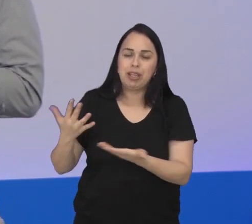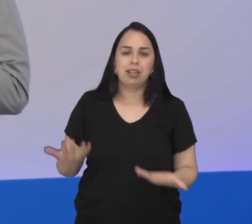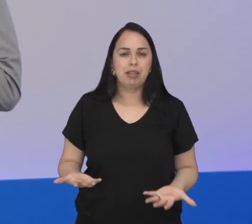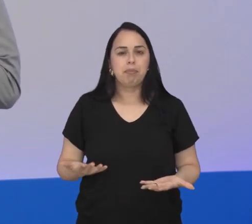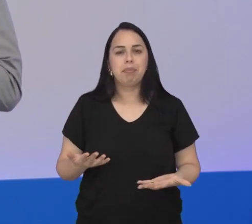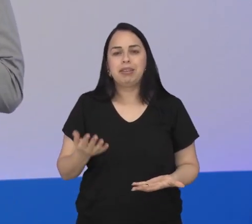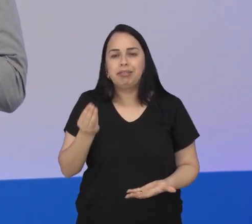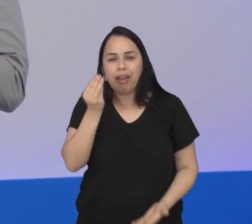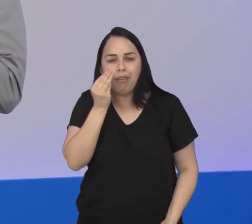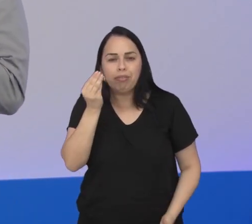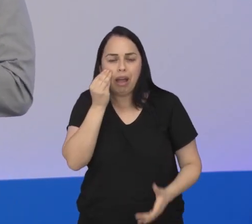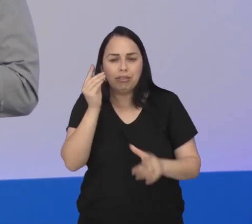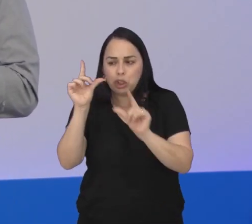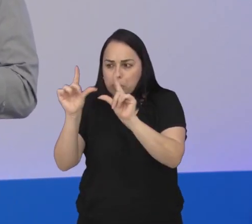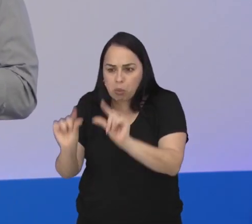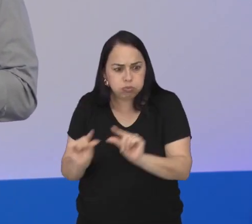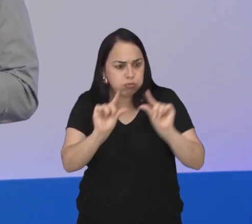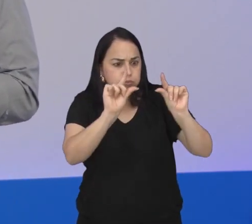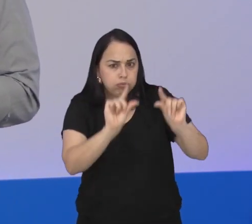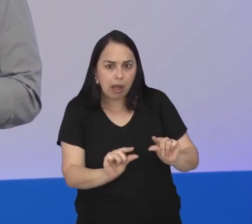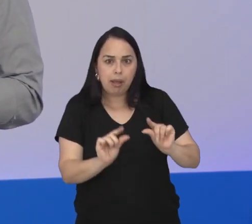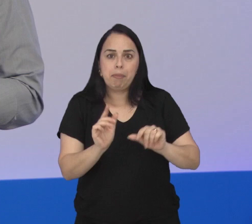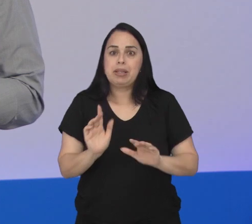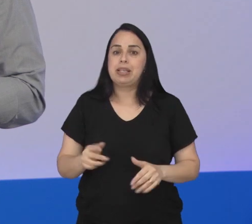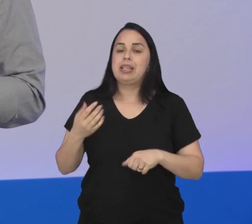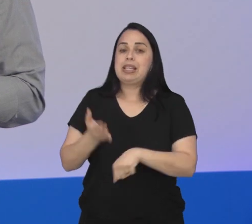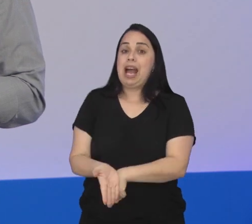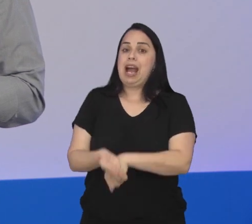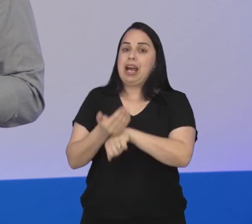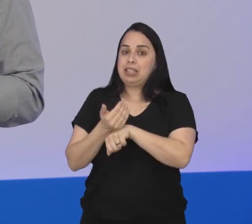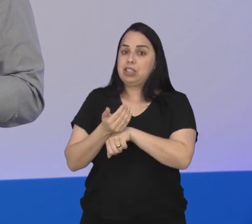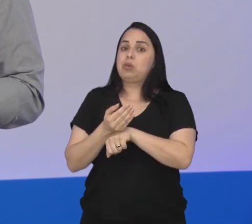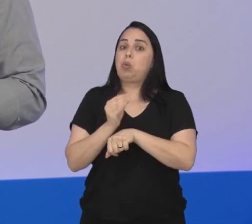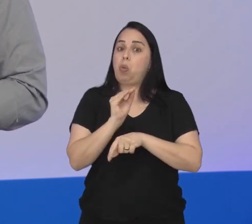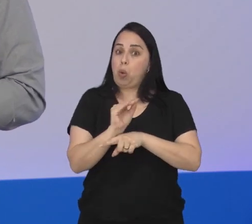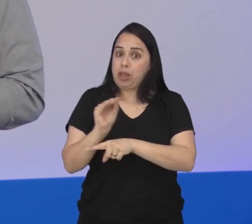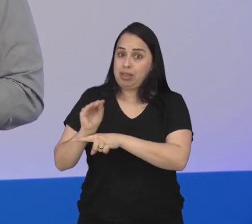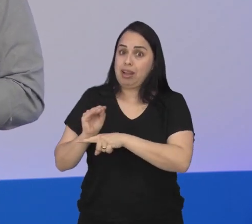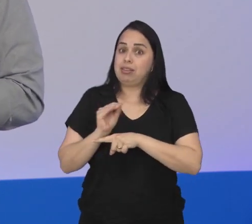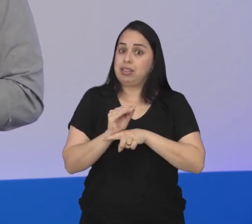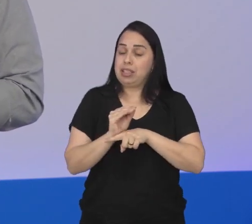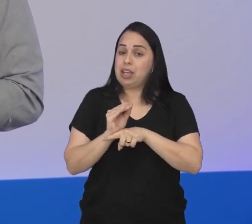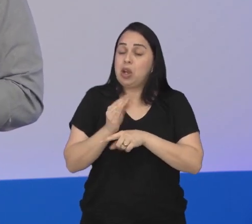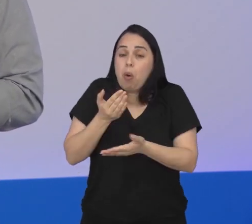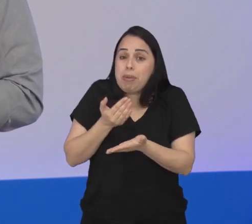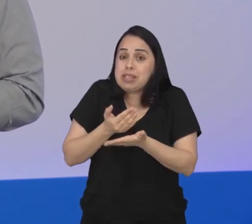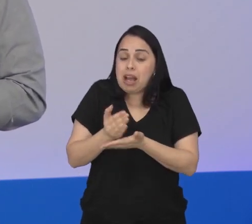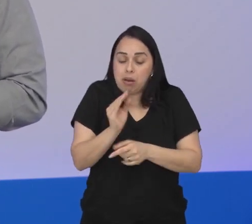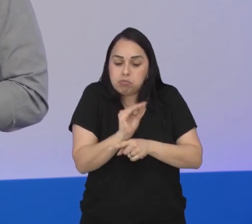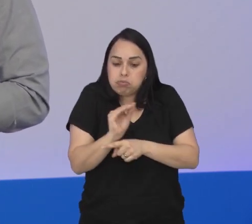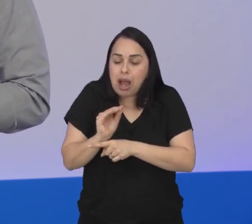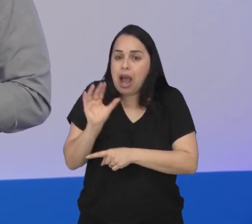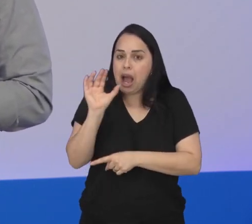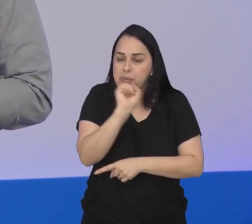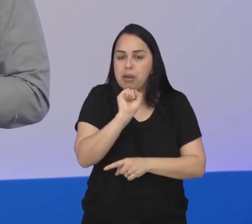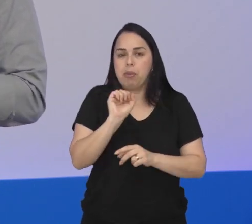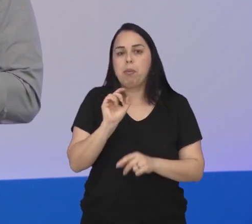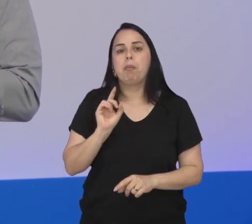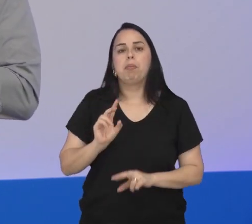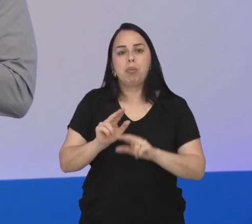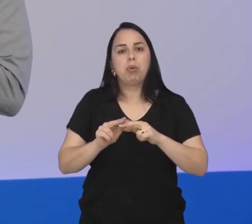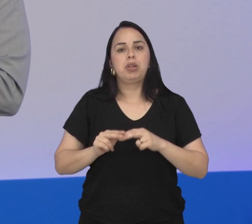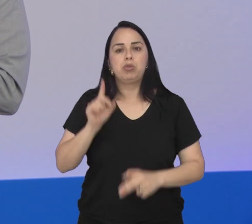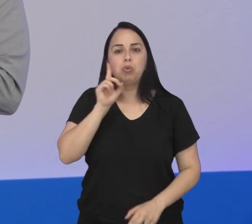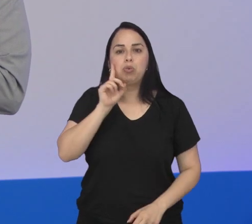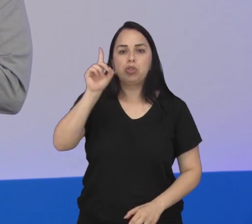para amenizar ou impedir realidades como estas, os cuidados preventivos são fundamentais e devem começar o quanto antes. Por